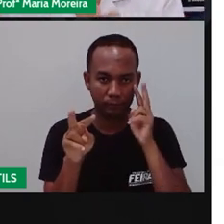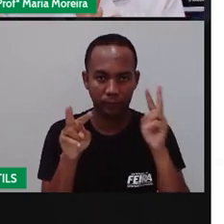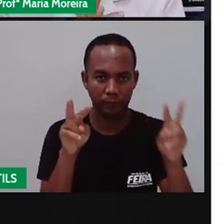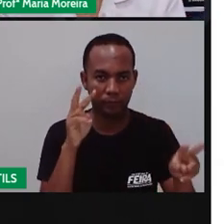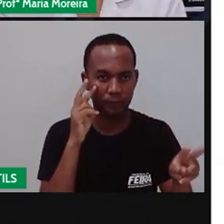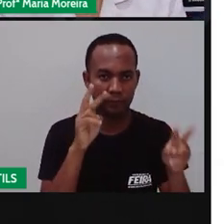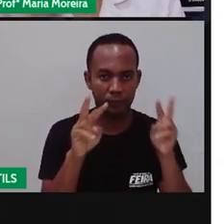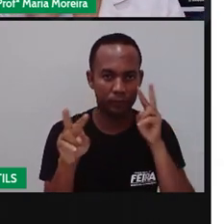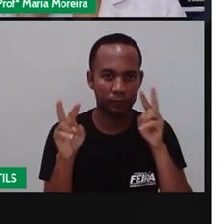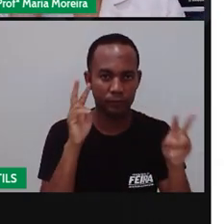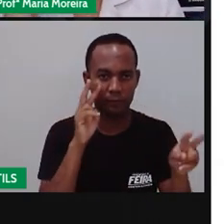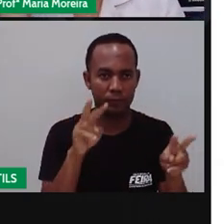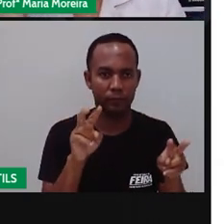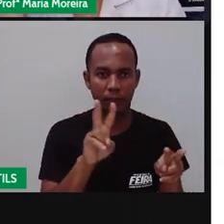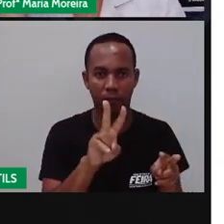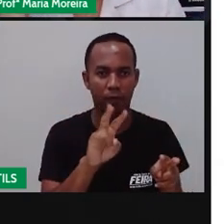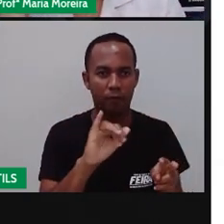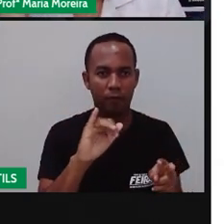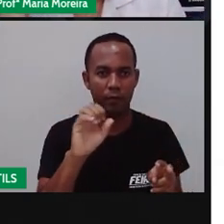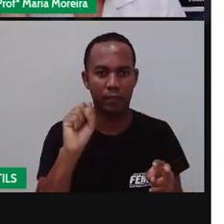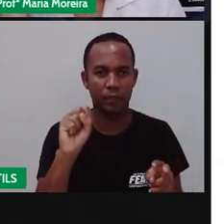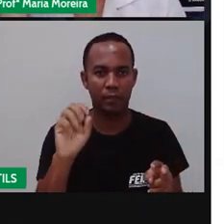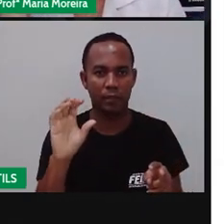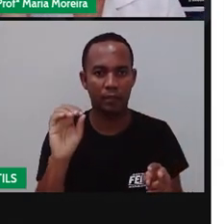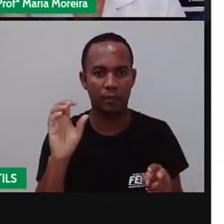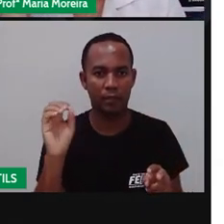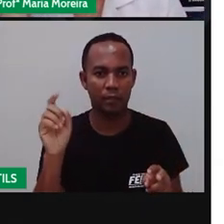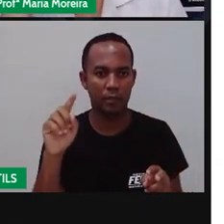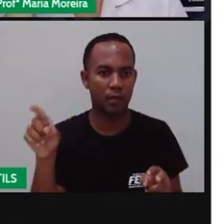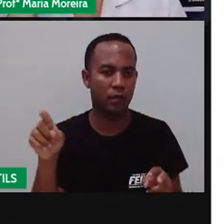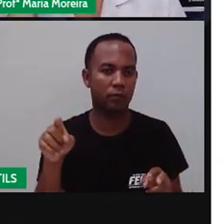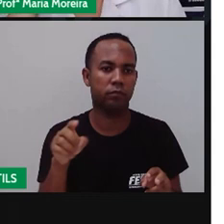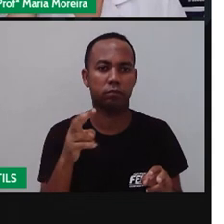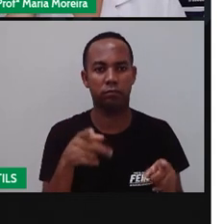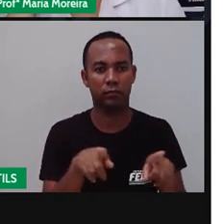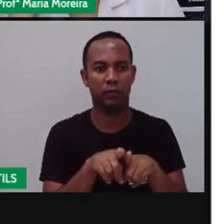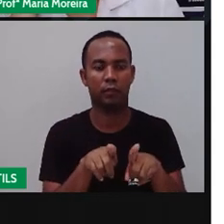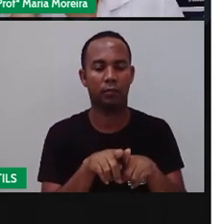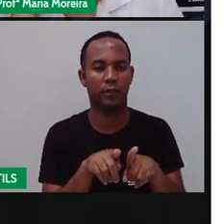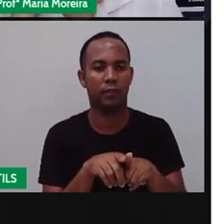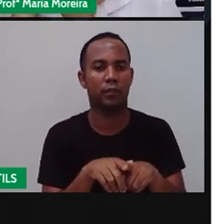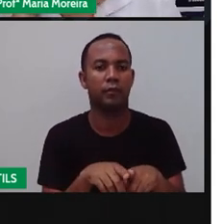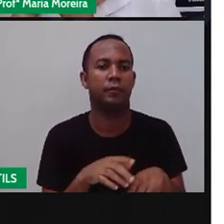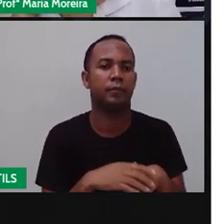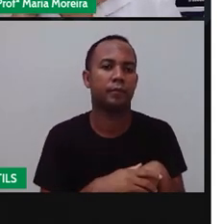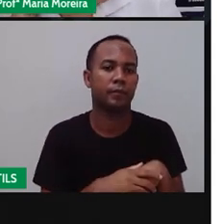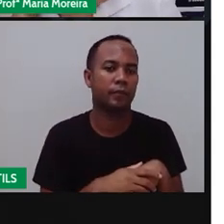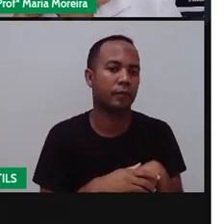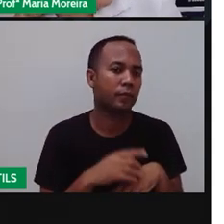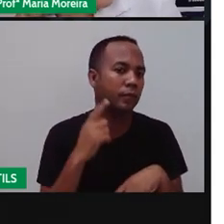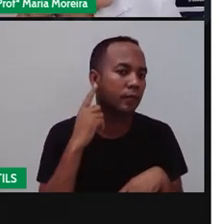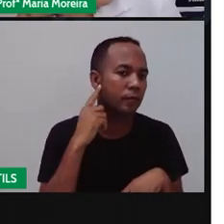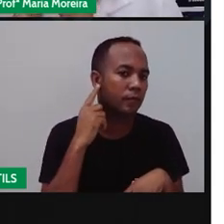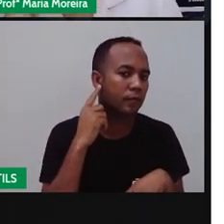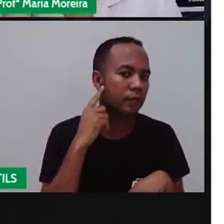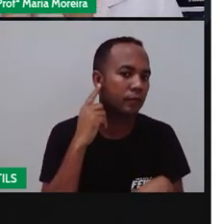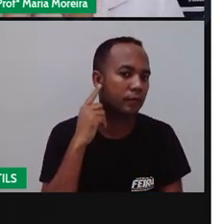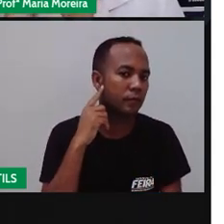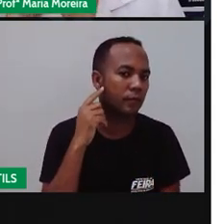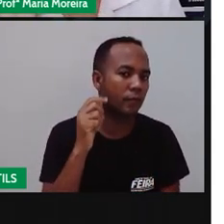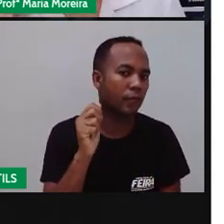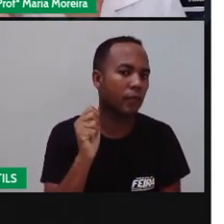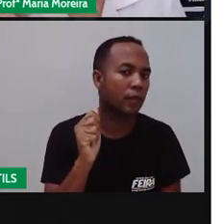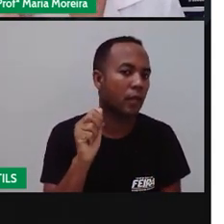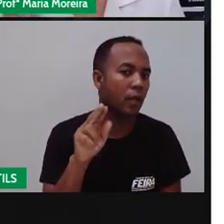olhos, né? O ouvido é o quê? A audição é o que eu... Oi? Oi?